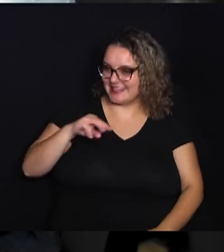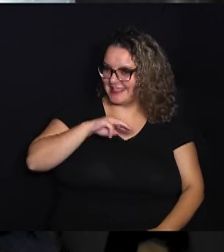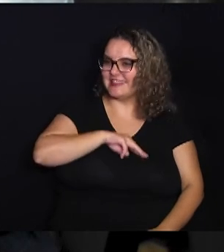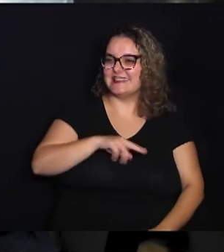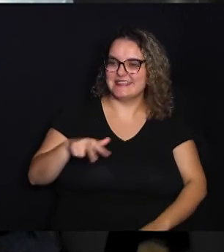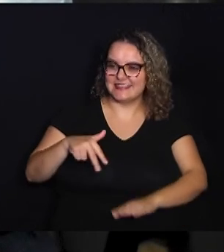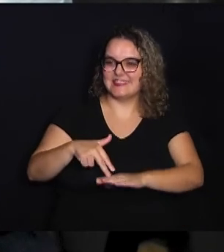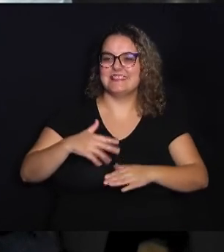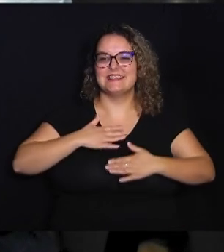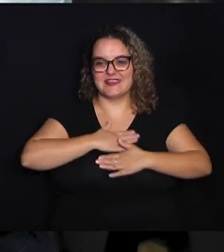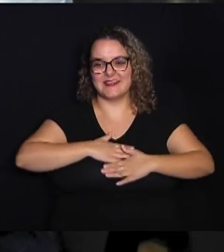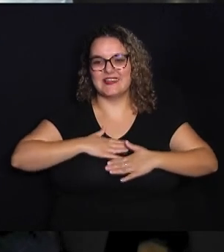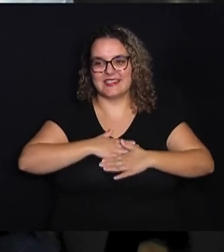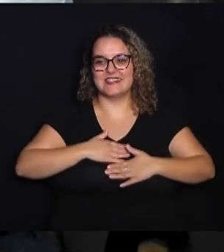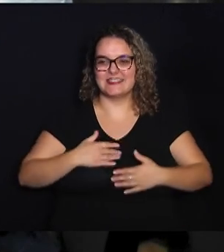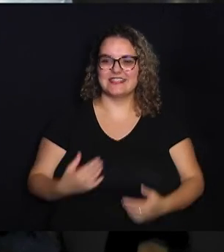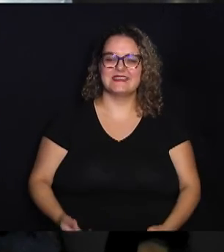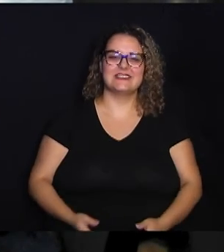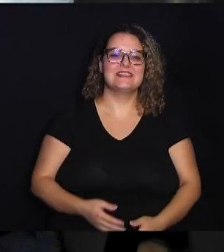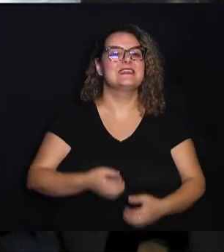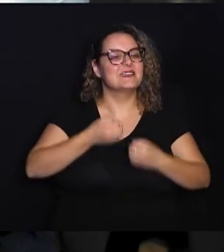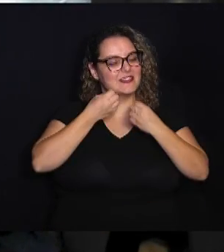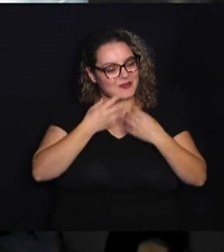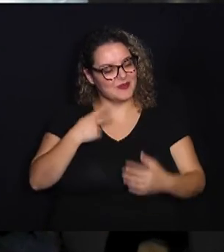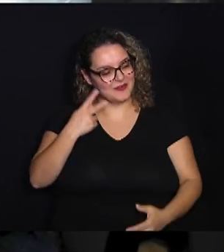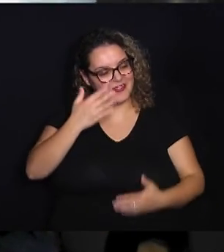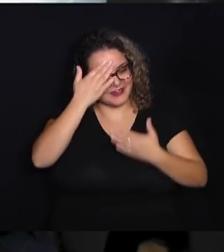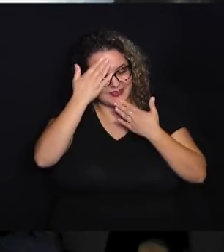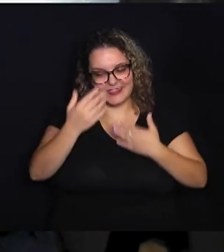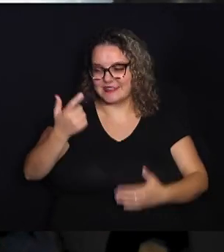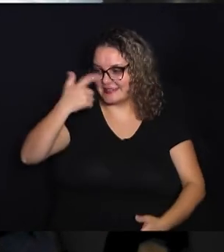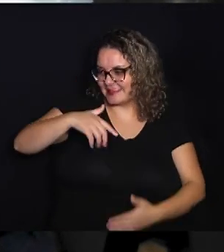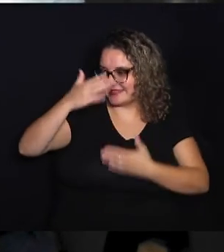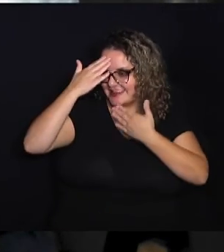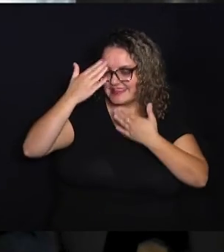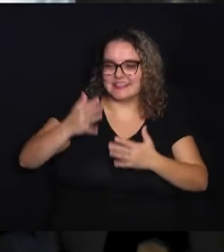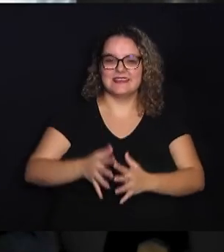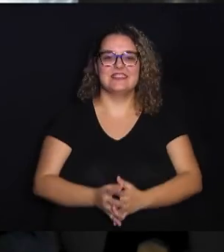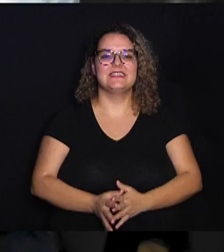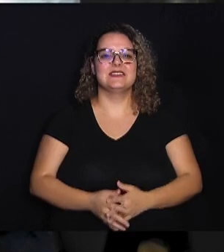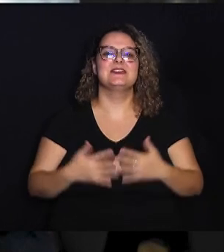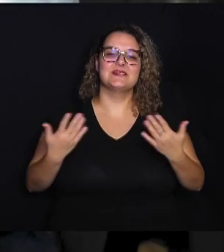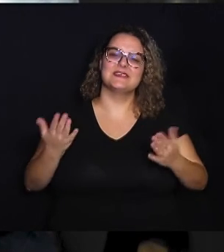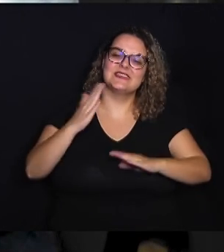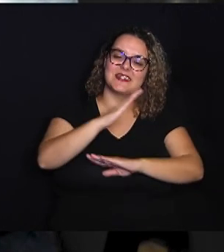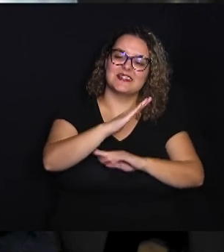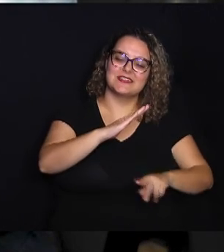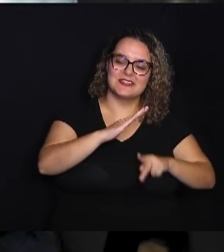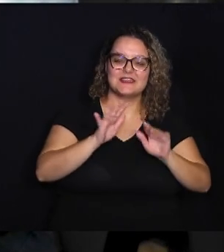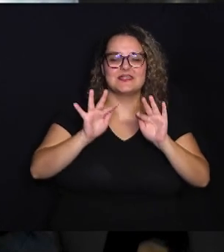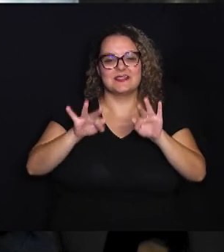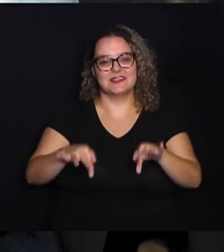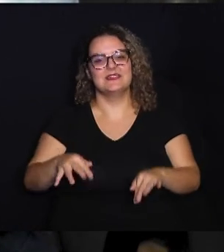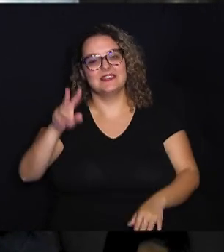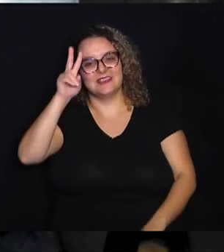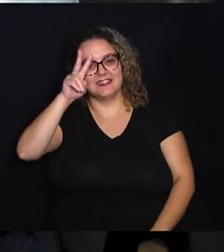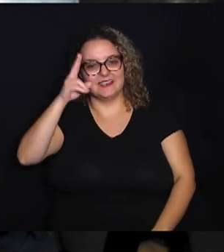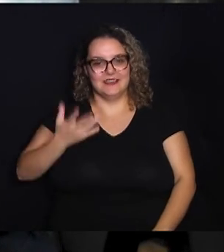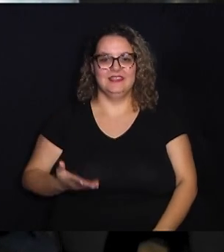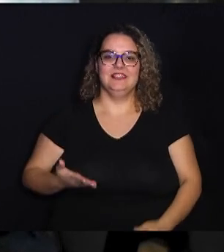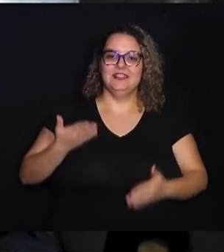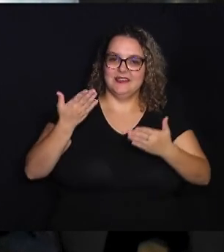estou sempre com prazer aqui, satisfação. Que bom, vereador, muito obrigado. Agradeço, eu que agradeço. E o Na Casa do Povo fica por aqui, lembrando que